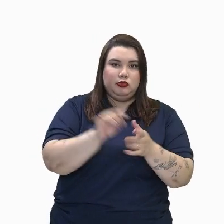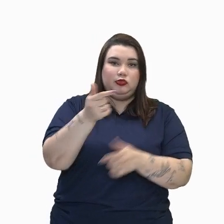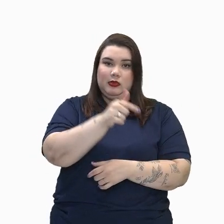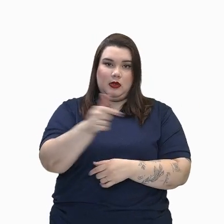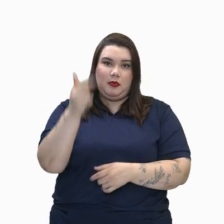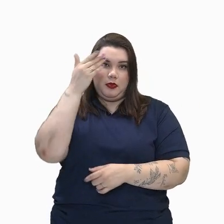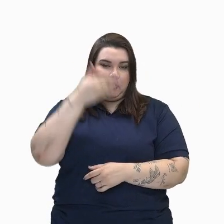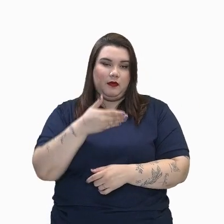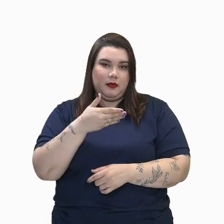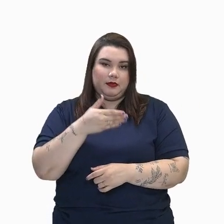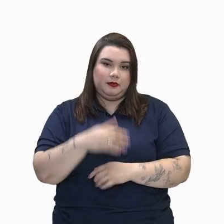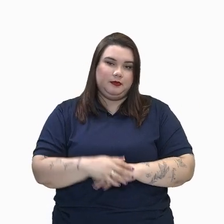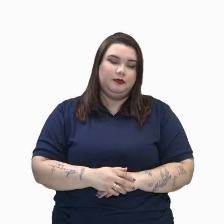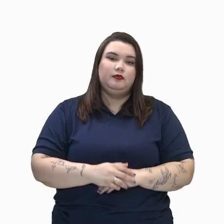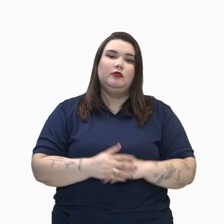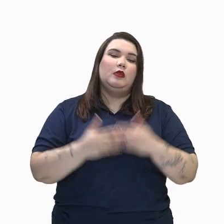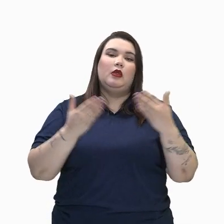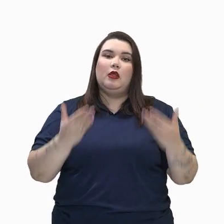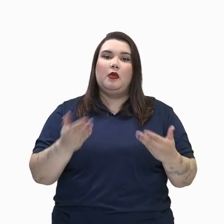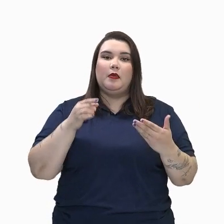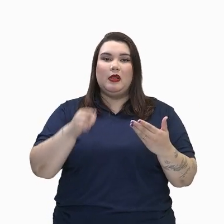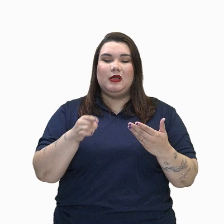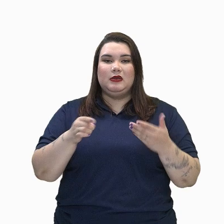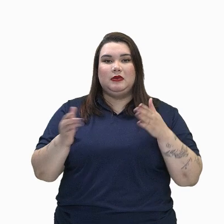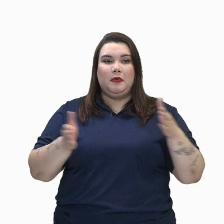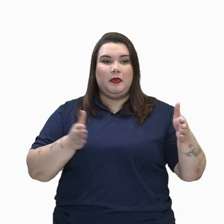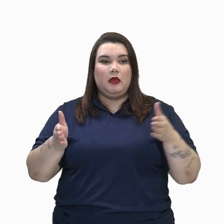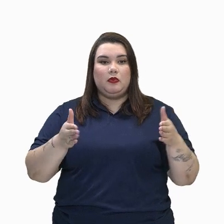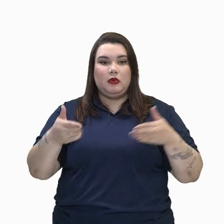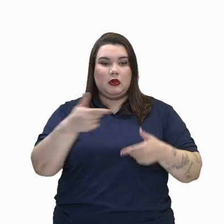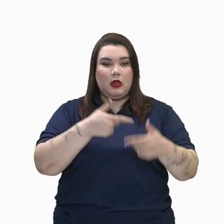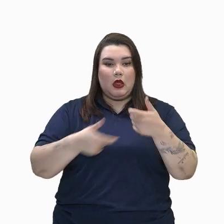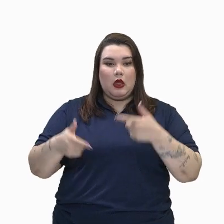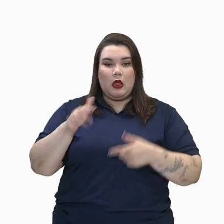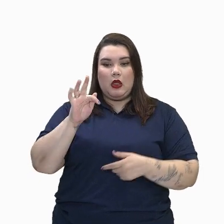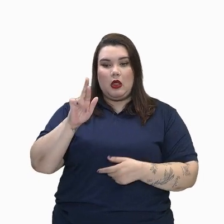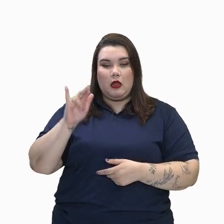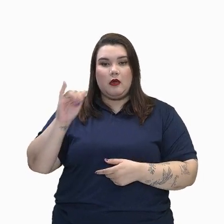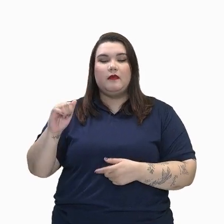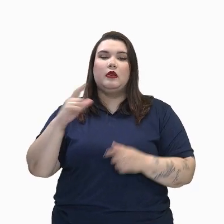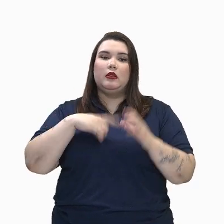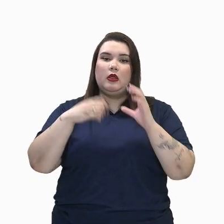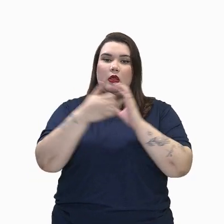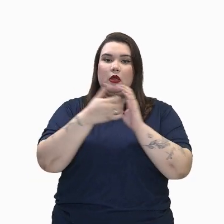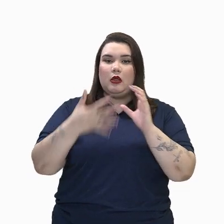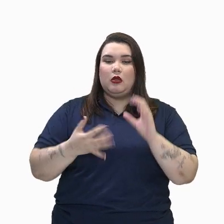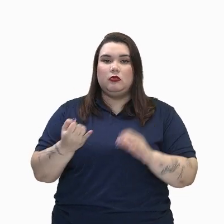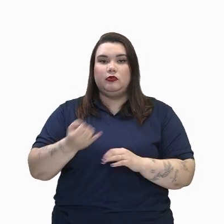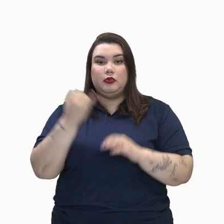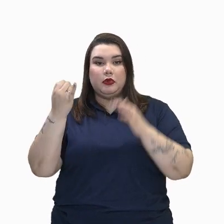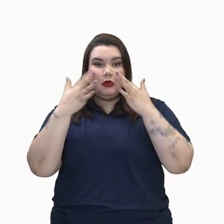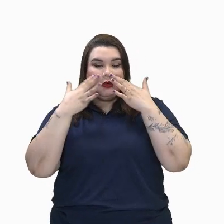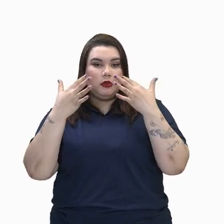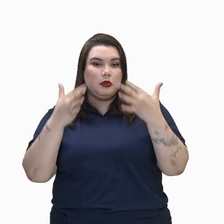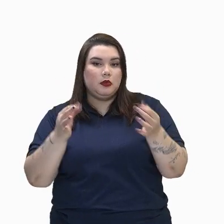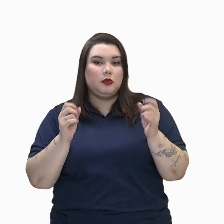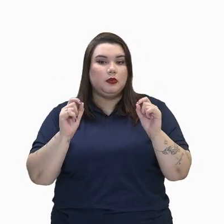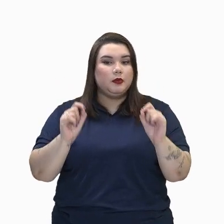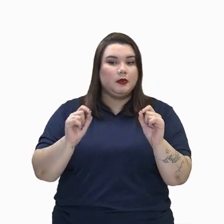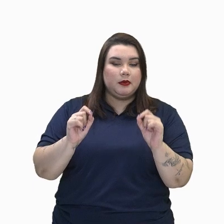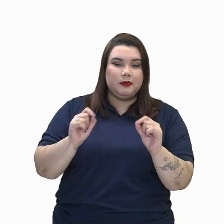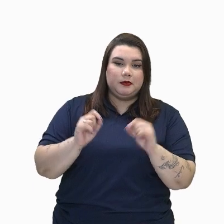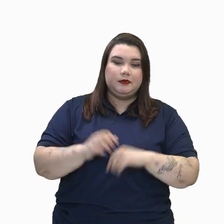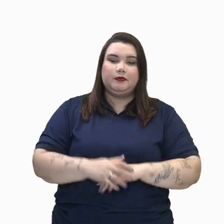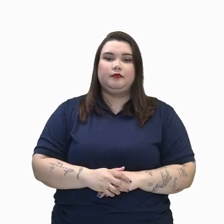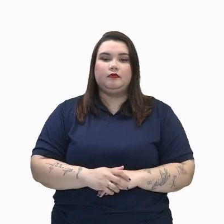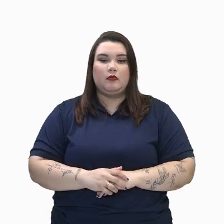E dentro desse cenário da Guerra Fria, temos características muito importantes também a serem observadas, e uma delas